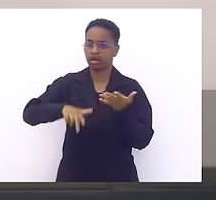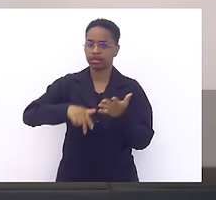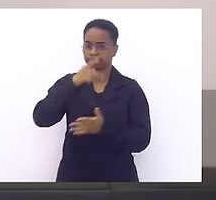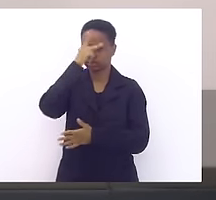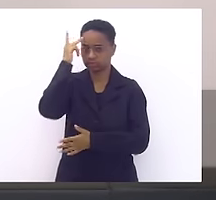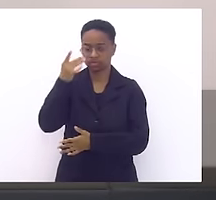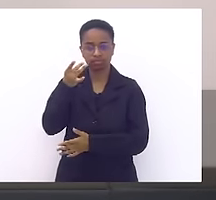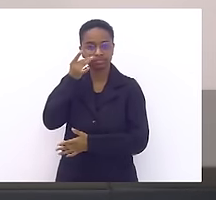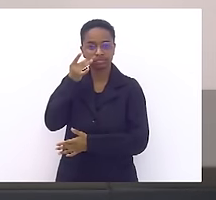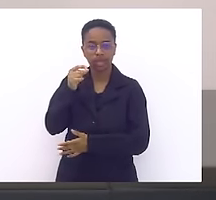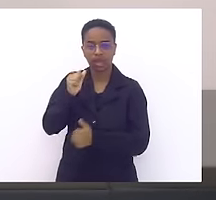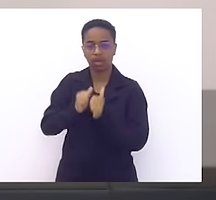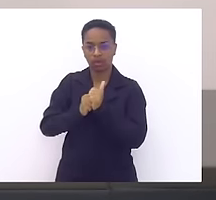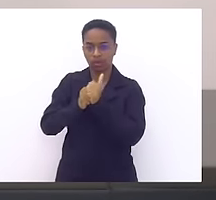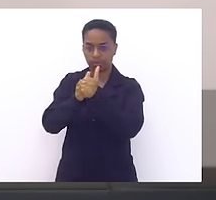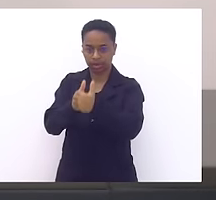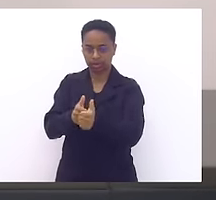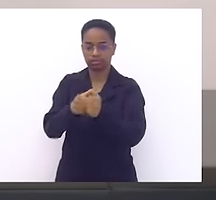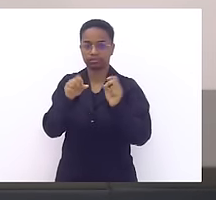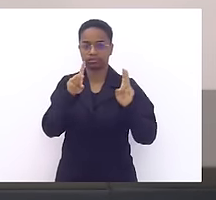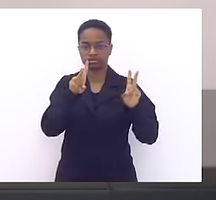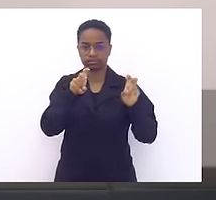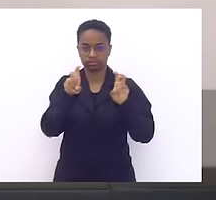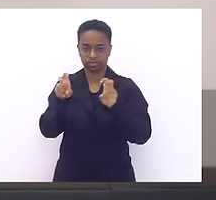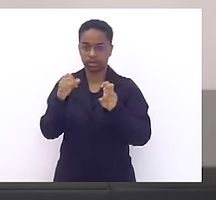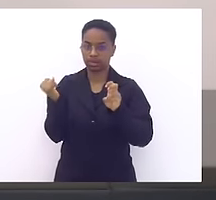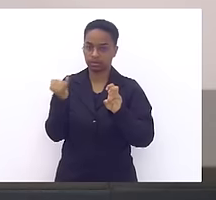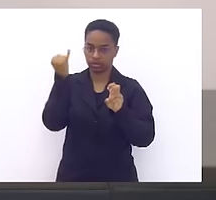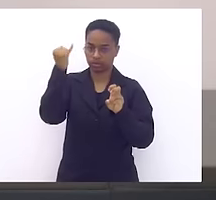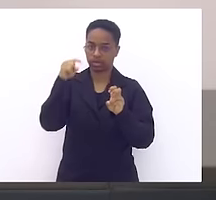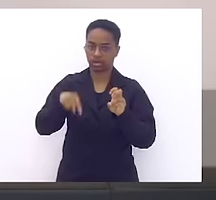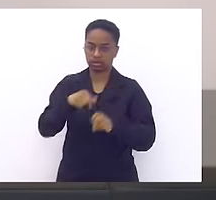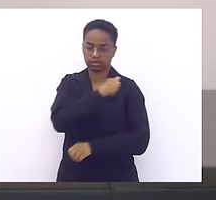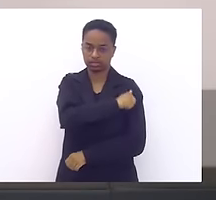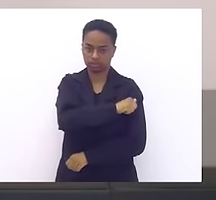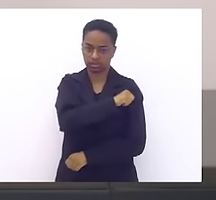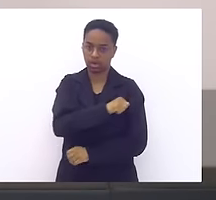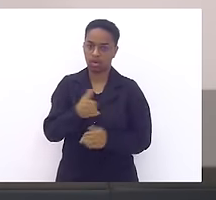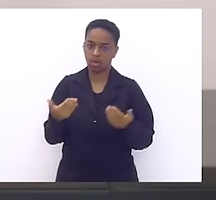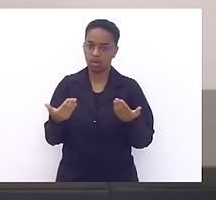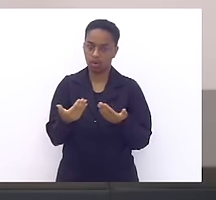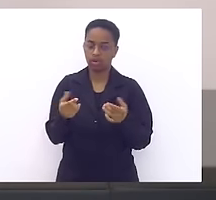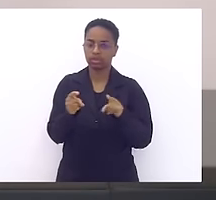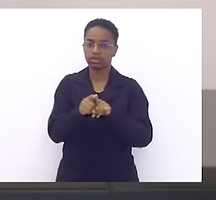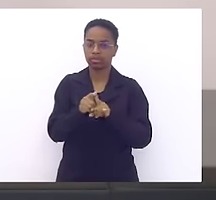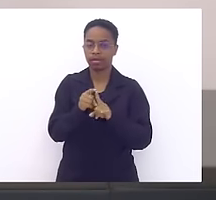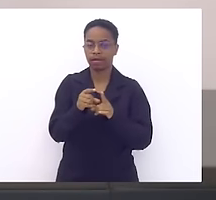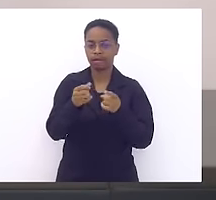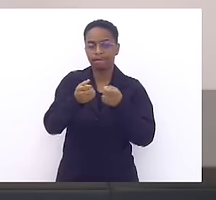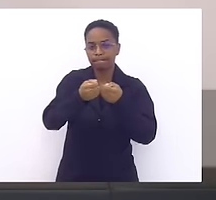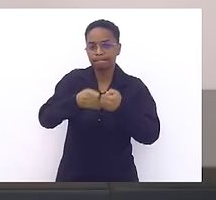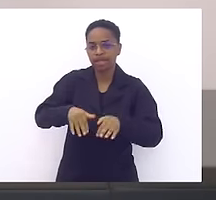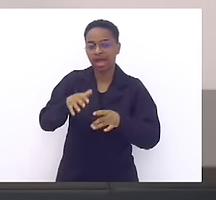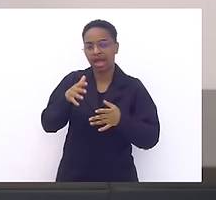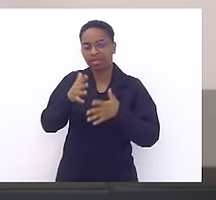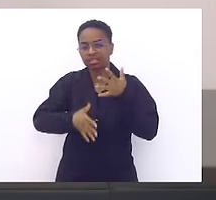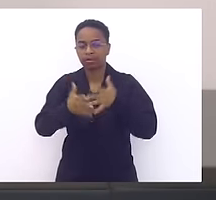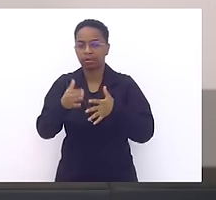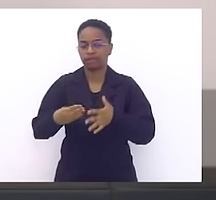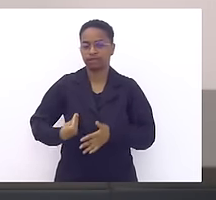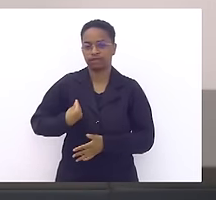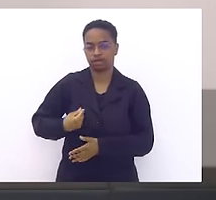acompanhando uma uma questão que é fundamental para o Rio de Janeiro hoje e que a fim de a vida das pessoas então passar a palavra